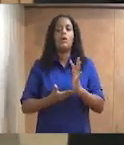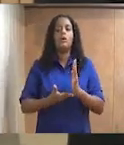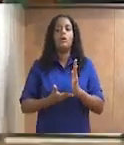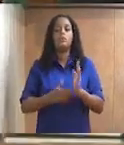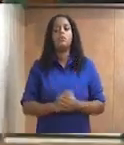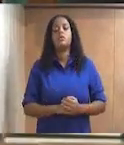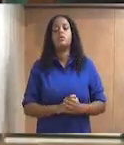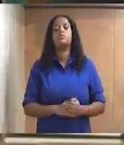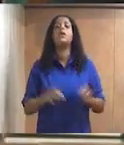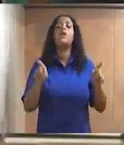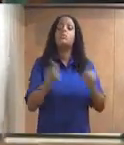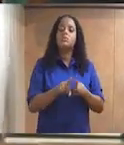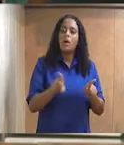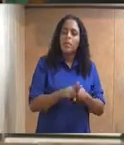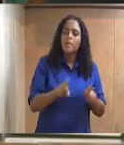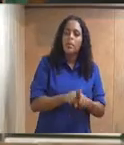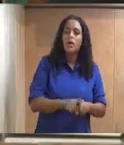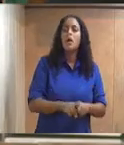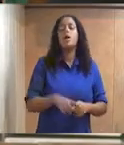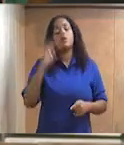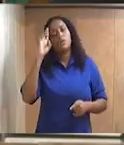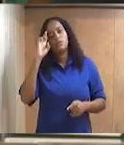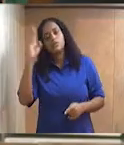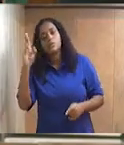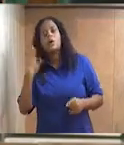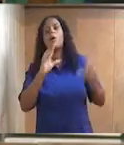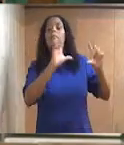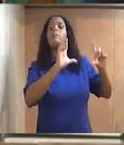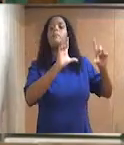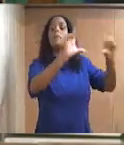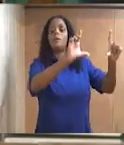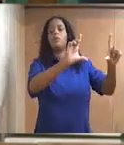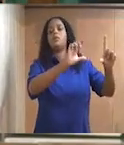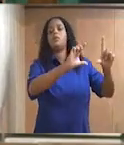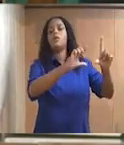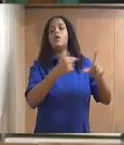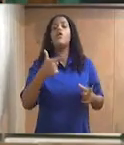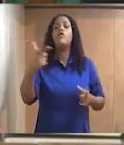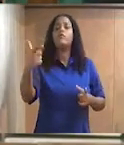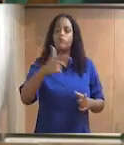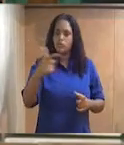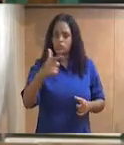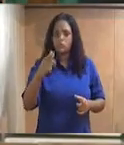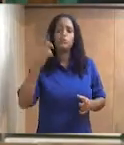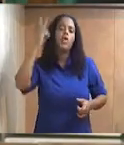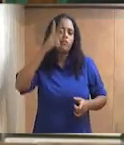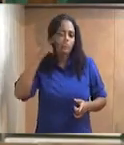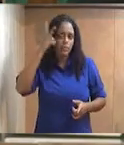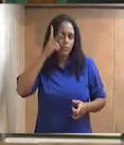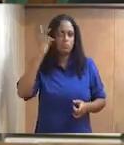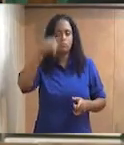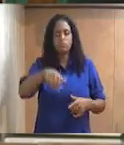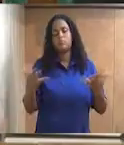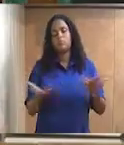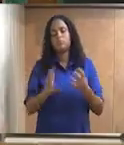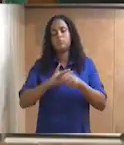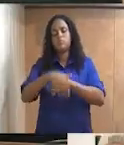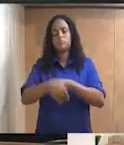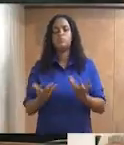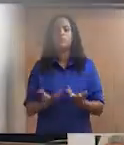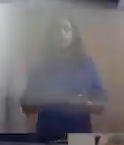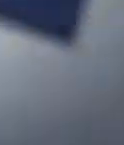Senhor presidente, segundo o painel eletrônico da casa, 22 vereadores presentes na noite de hoje.